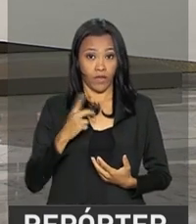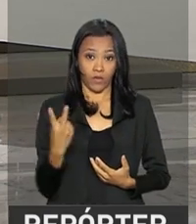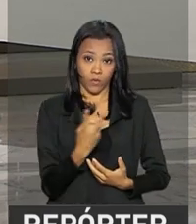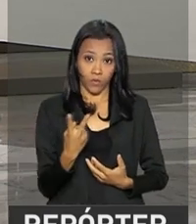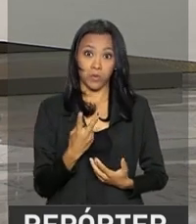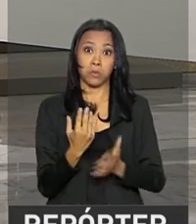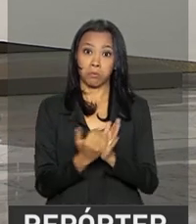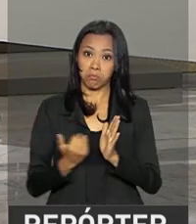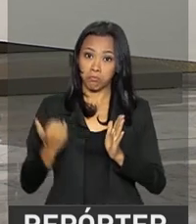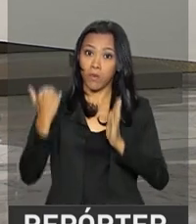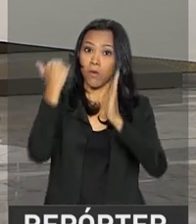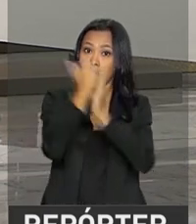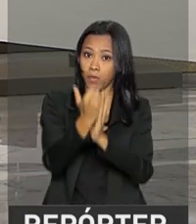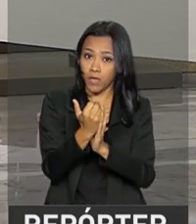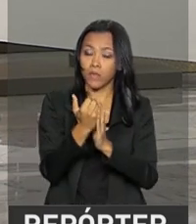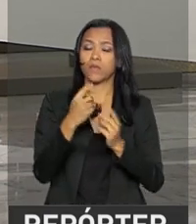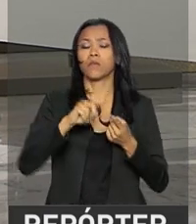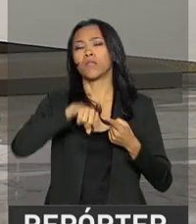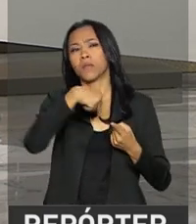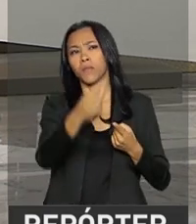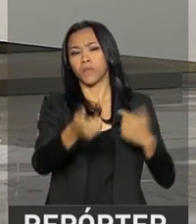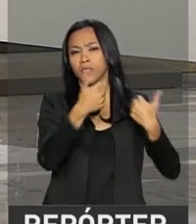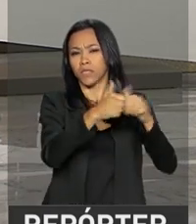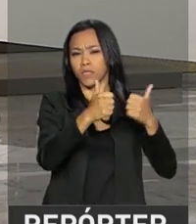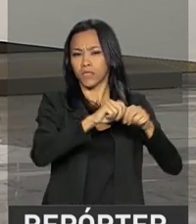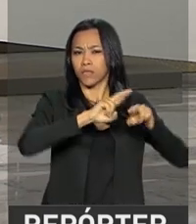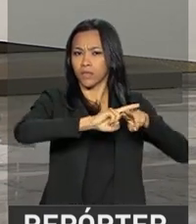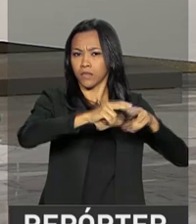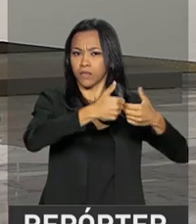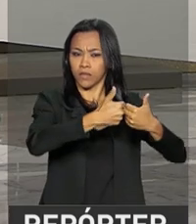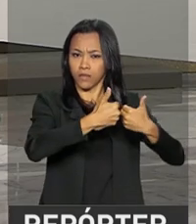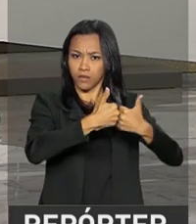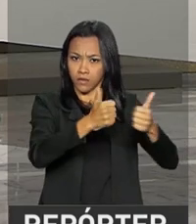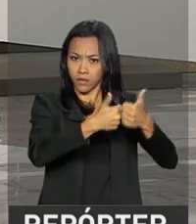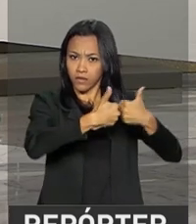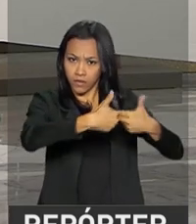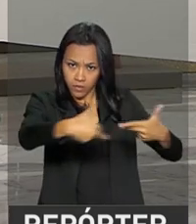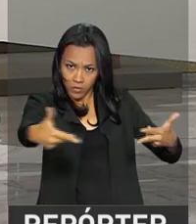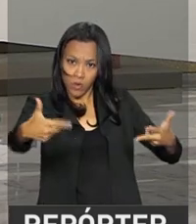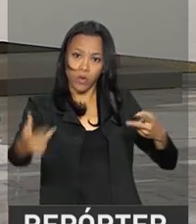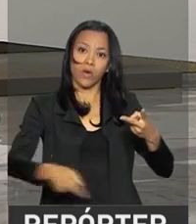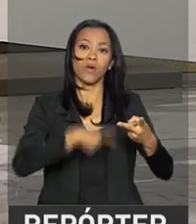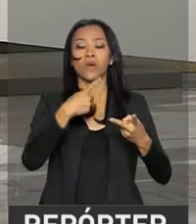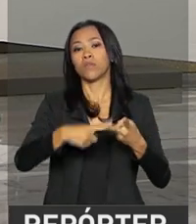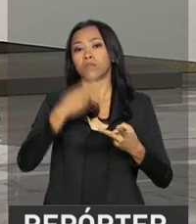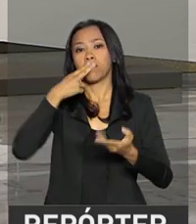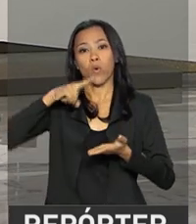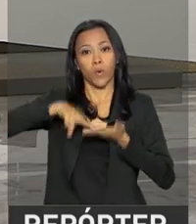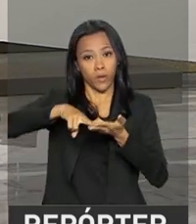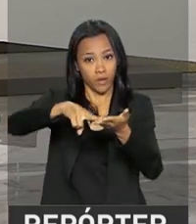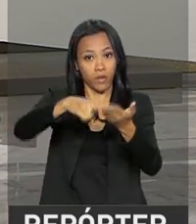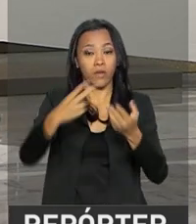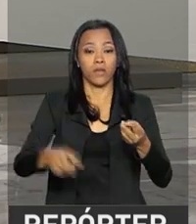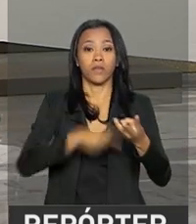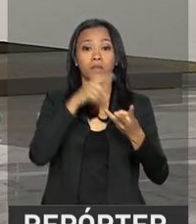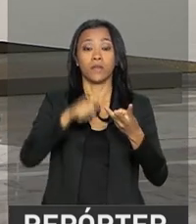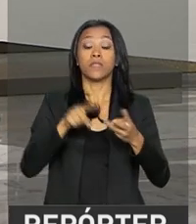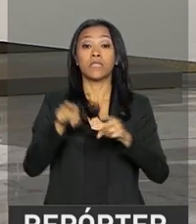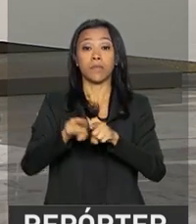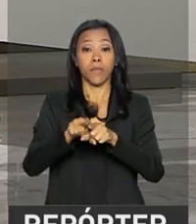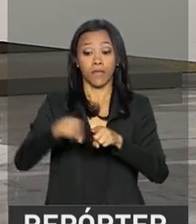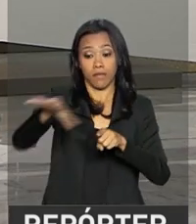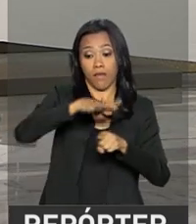crescimento seguidos por transportes serviços auxiliares de transportes e correio e ainda serviços profissionais